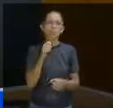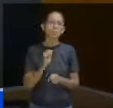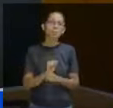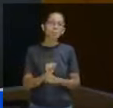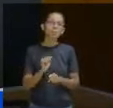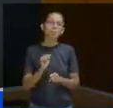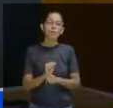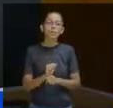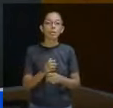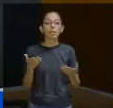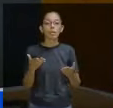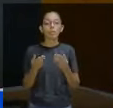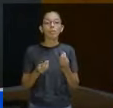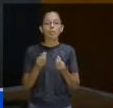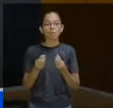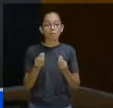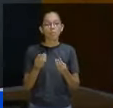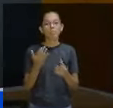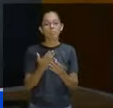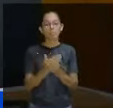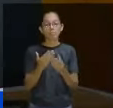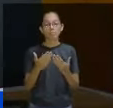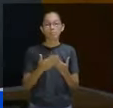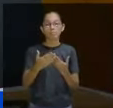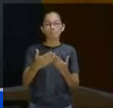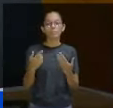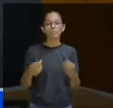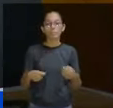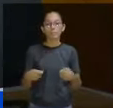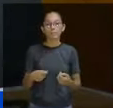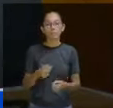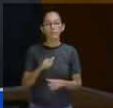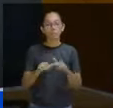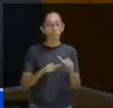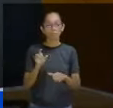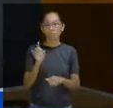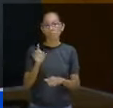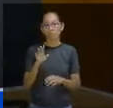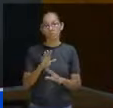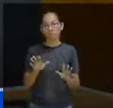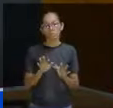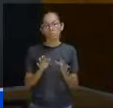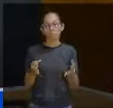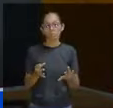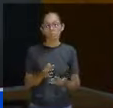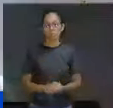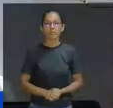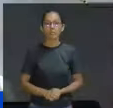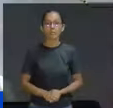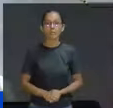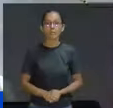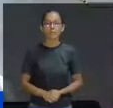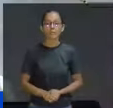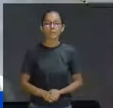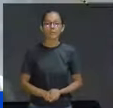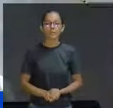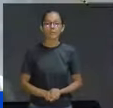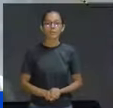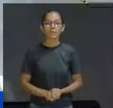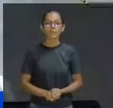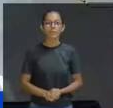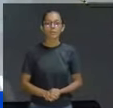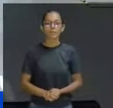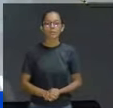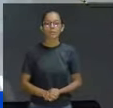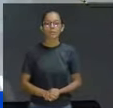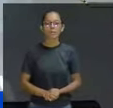processo tem que ter andamento mesmo e só com essa retificação proposta pelo doutor Paulo Madeira. Perfeito. Com